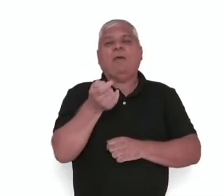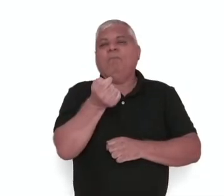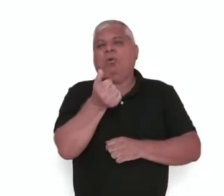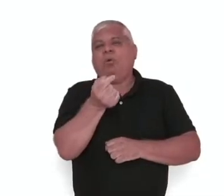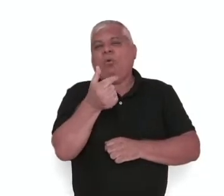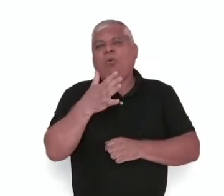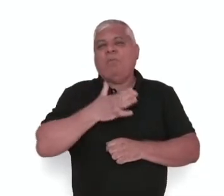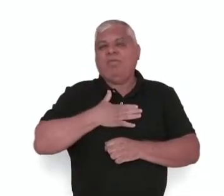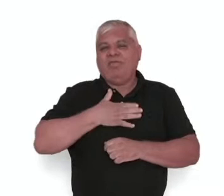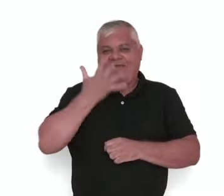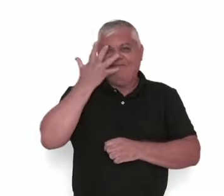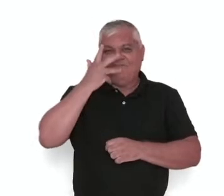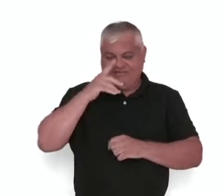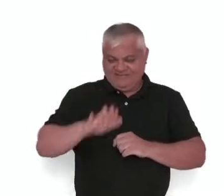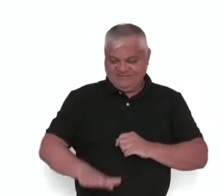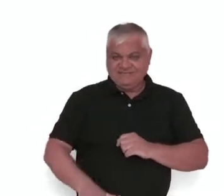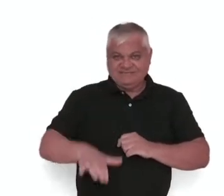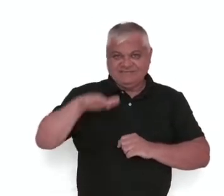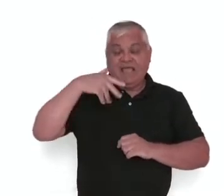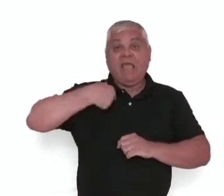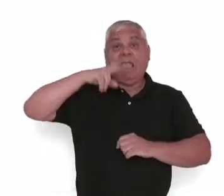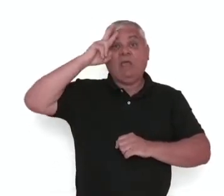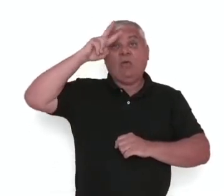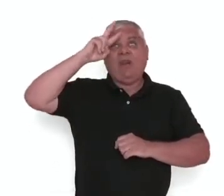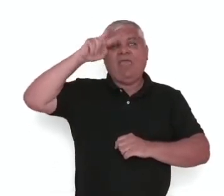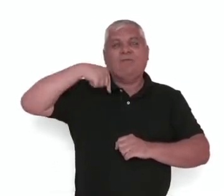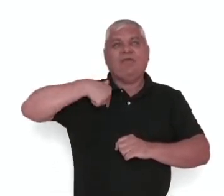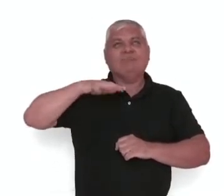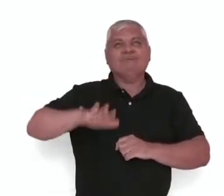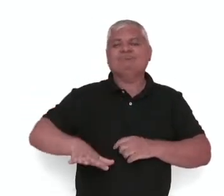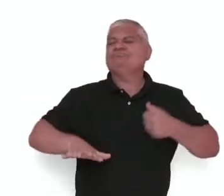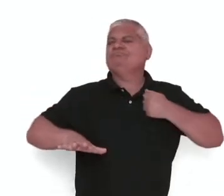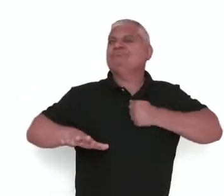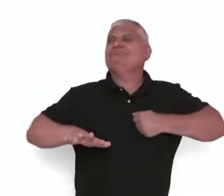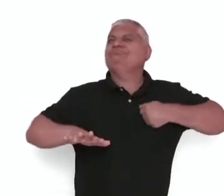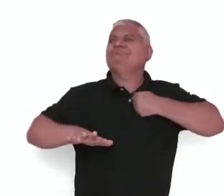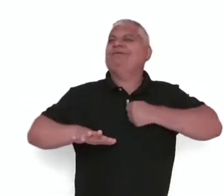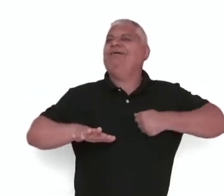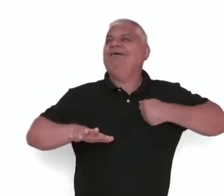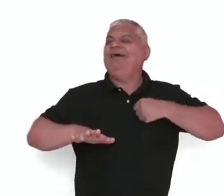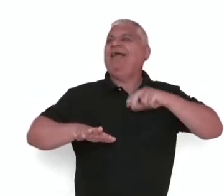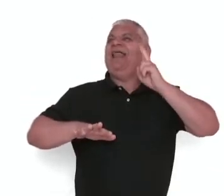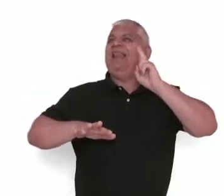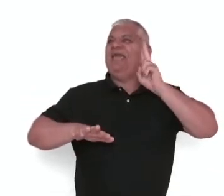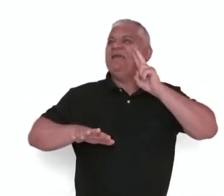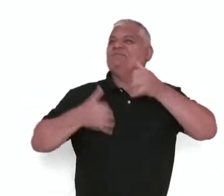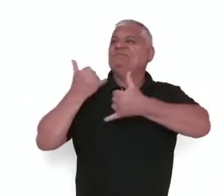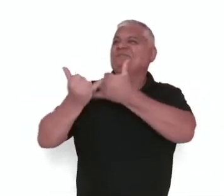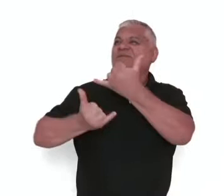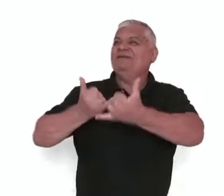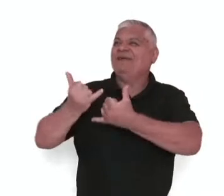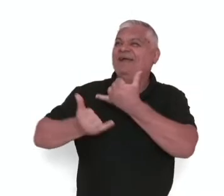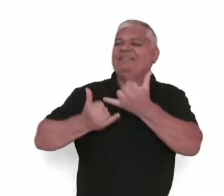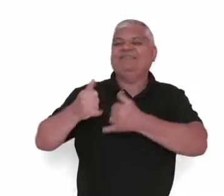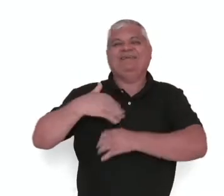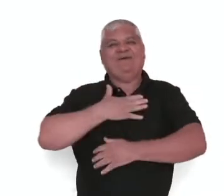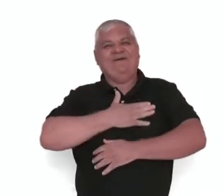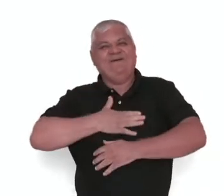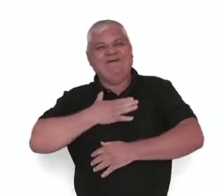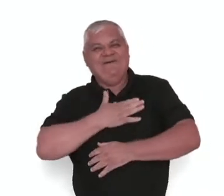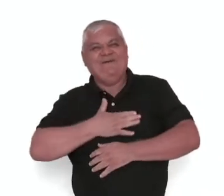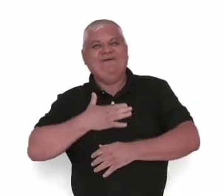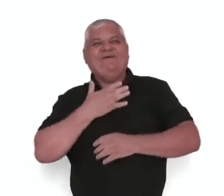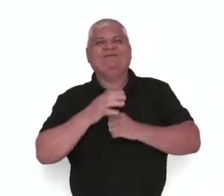um pouco da minha infância. Lembro da minha infância com muita saudade. Lembro das brincadeiras que eu mais